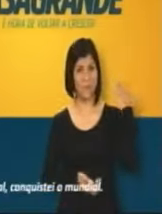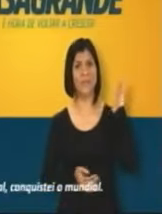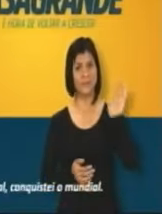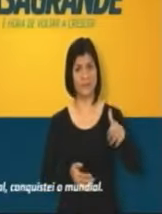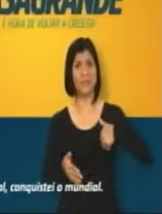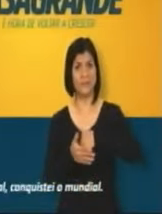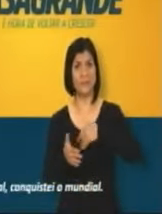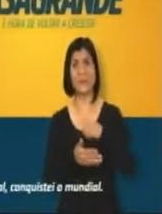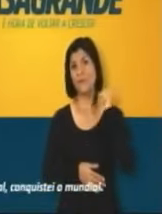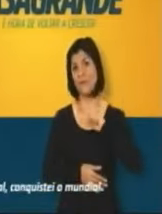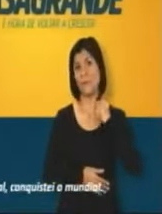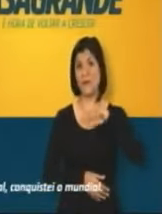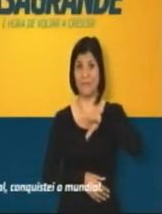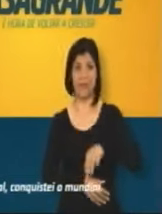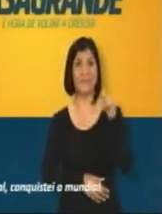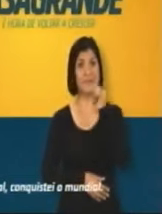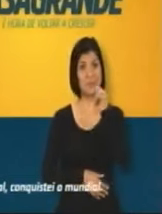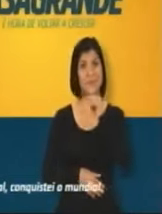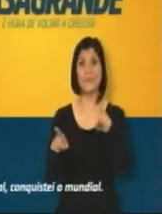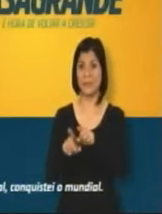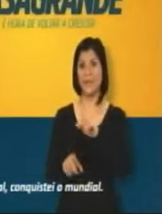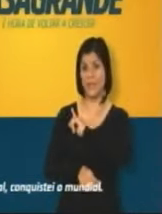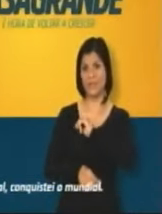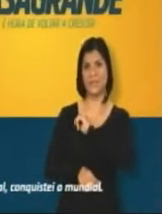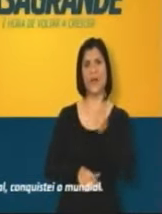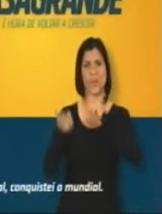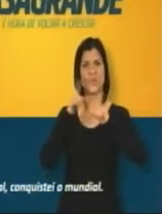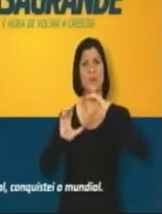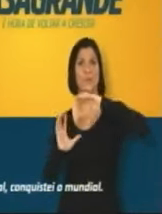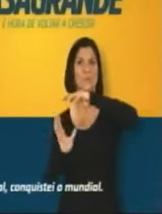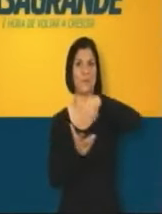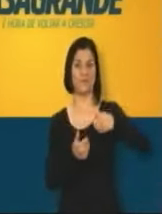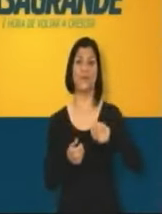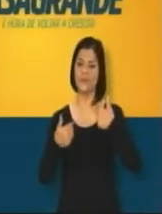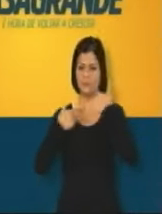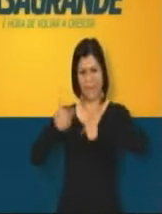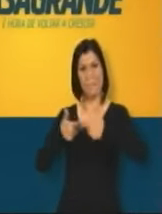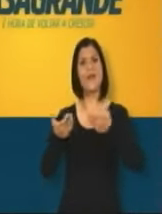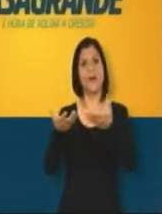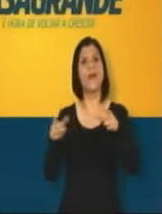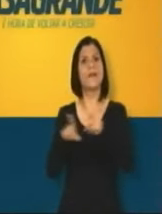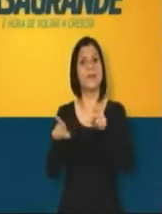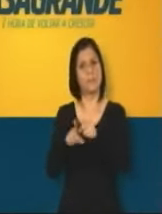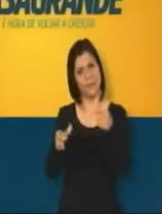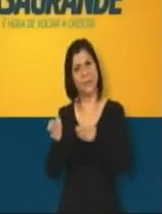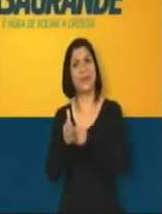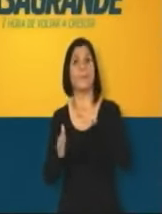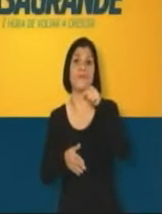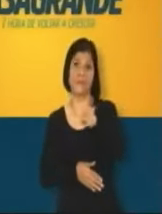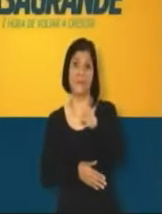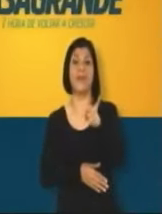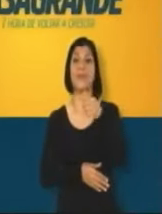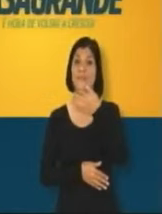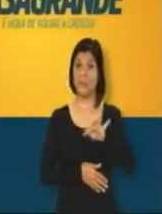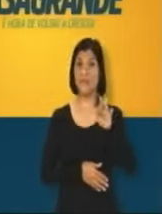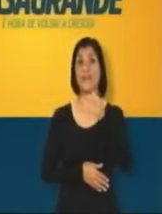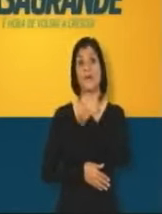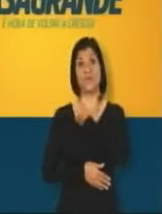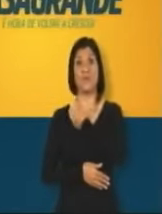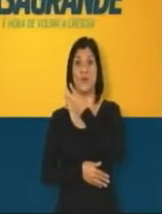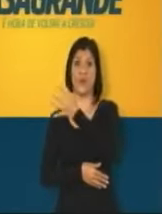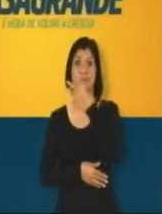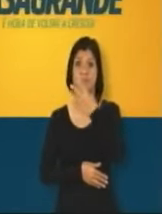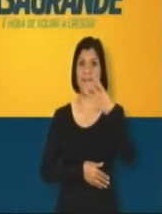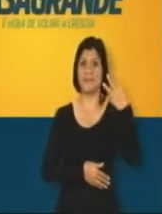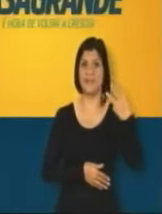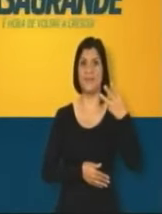pelo Flamengo, Vasco, Fluminense e no Internacional conquistei o Mundial. Com trabalho, quero conquistar o Congresso por você. Para federal, Fabiano